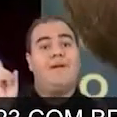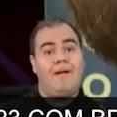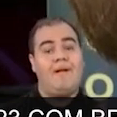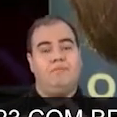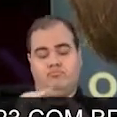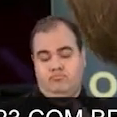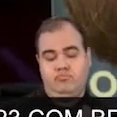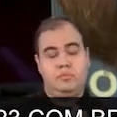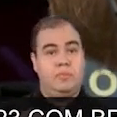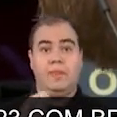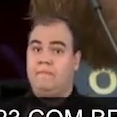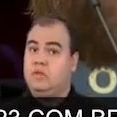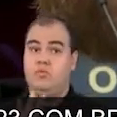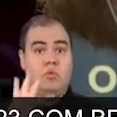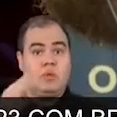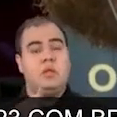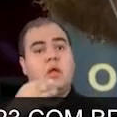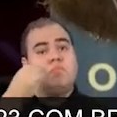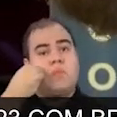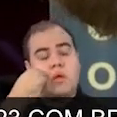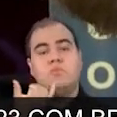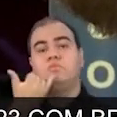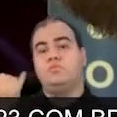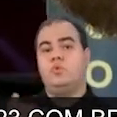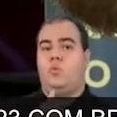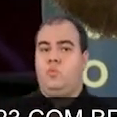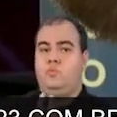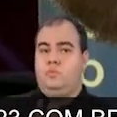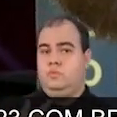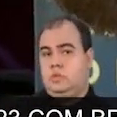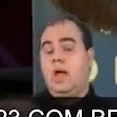Então, caso não aconteça, tenta entrar em contato com o 137 e agendar essa entrevista.